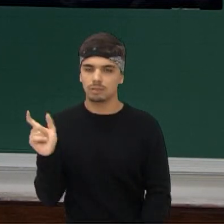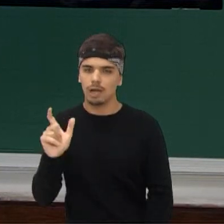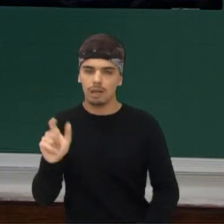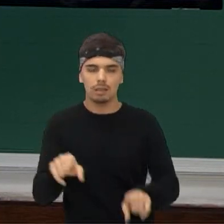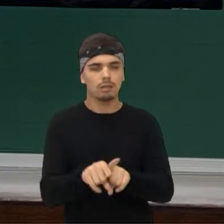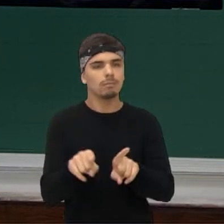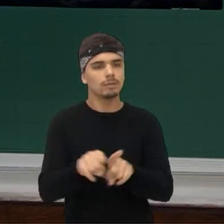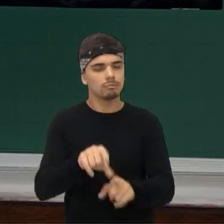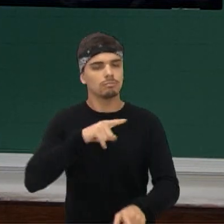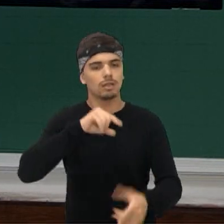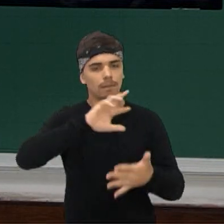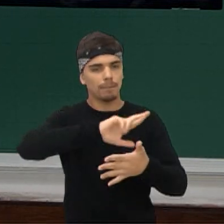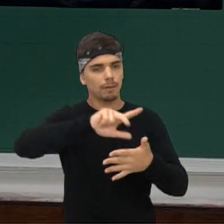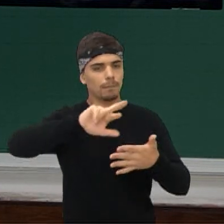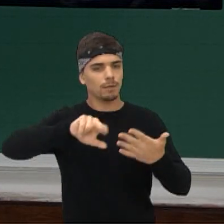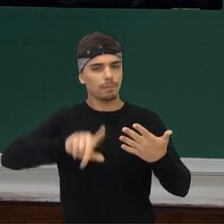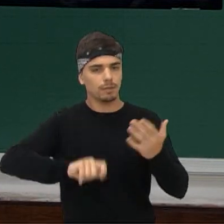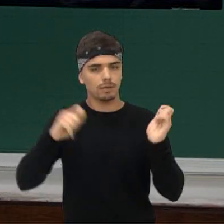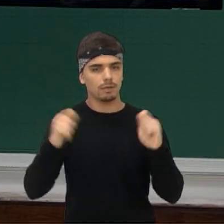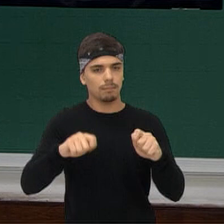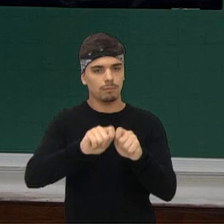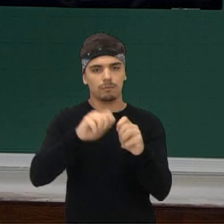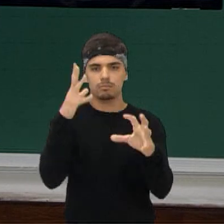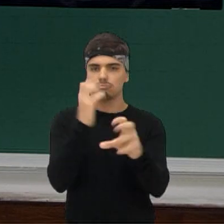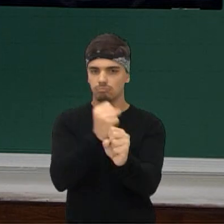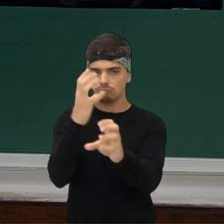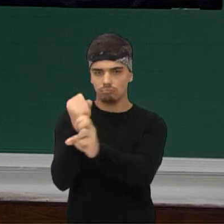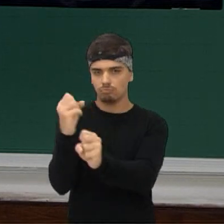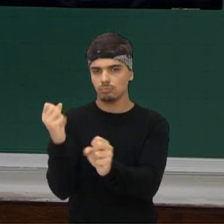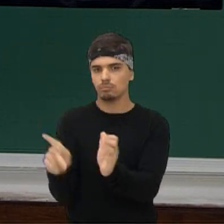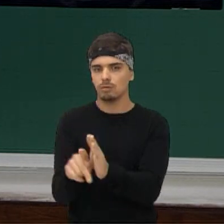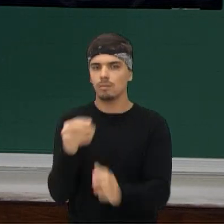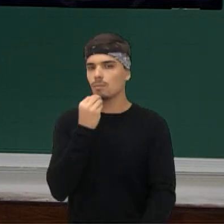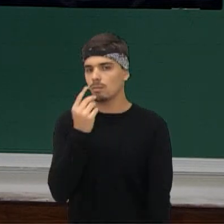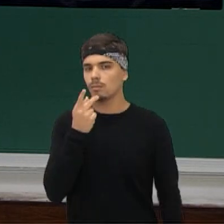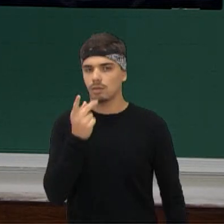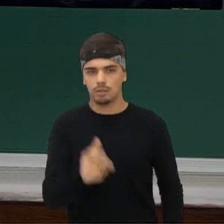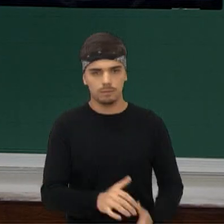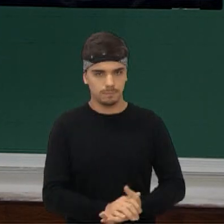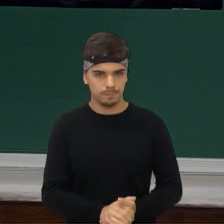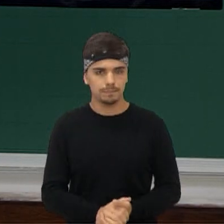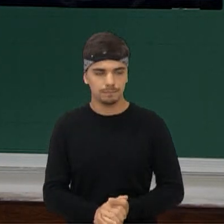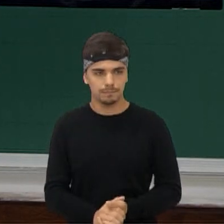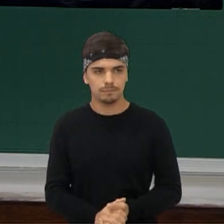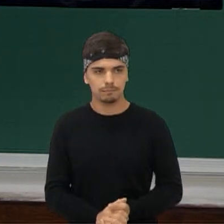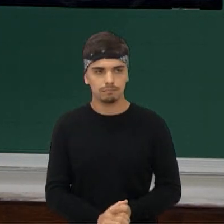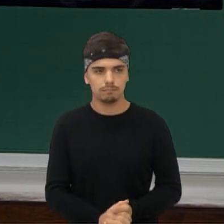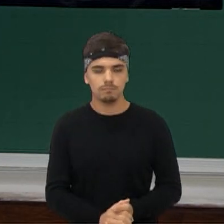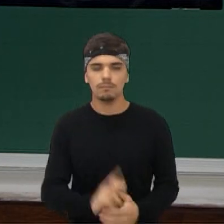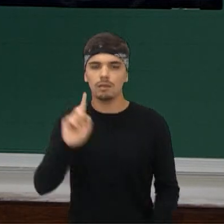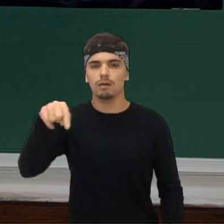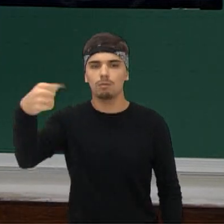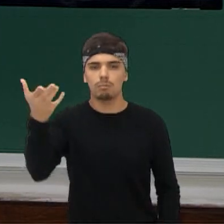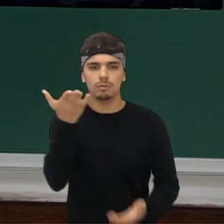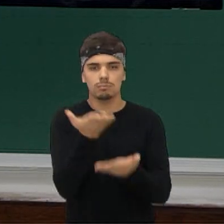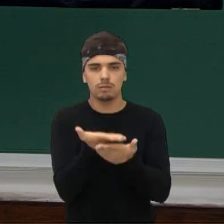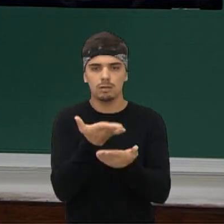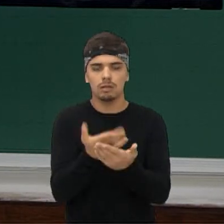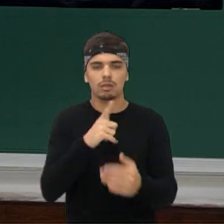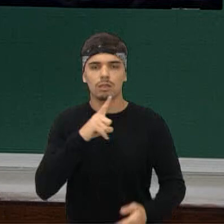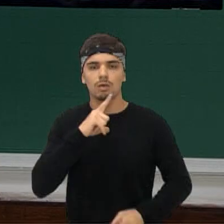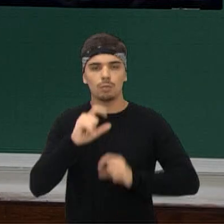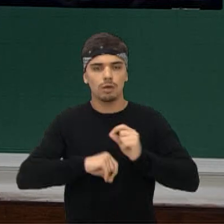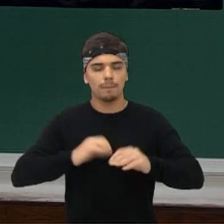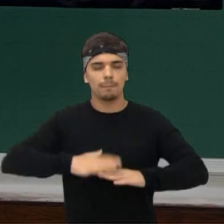várias formas nós podemos fazer esse cálculo de probabilidade. Tá bom, gente? E na próxima aula